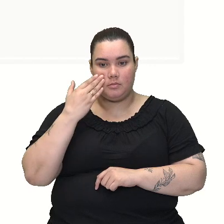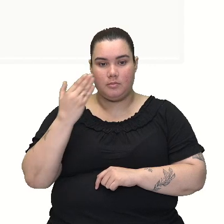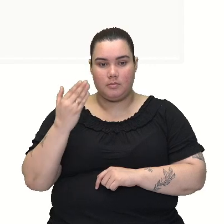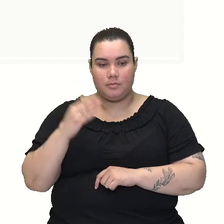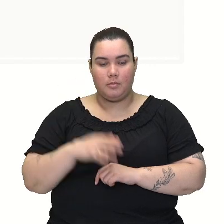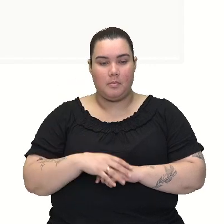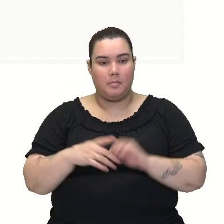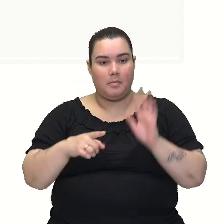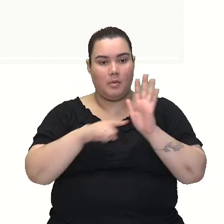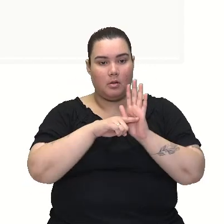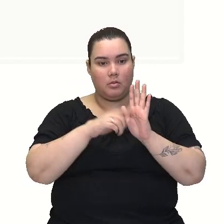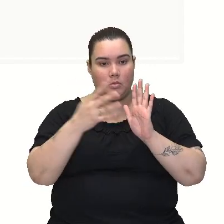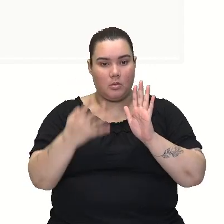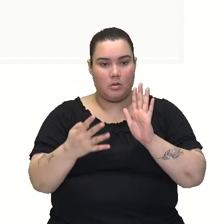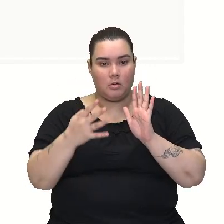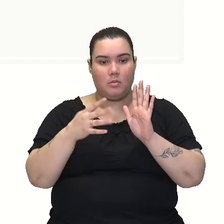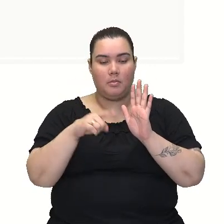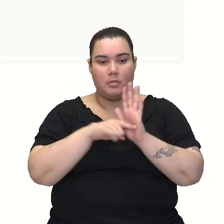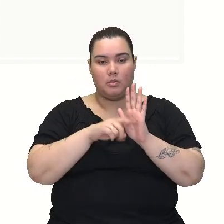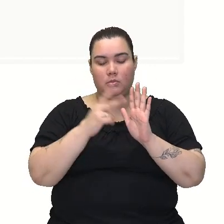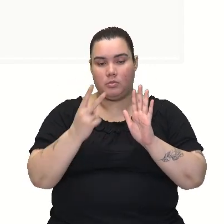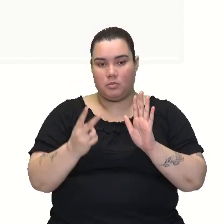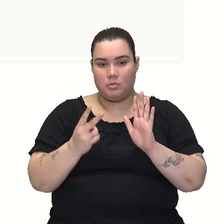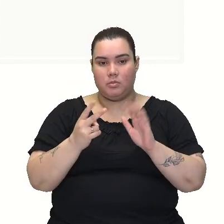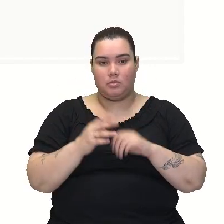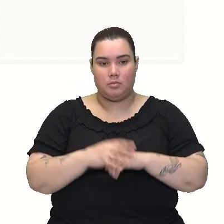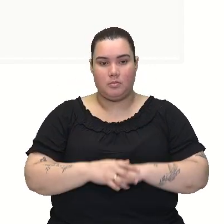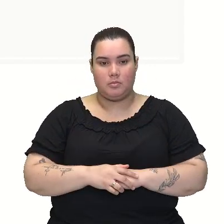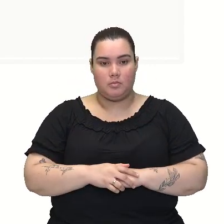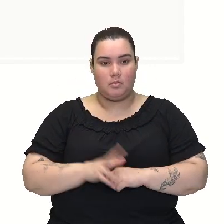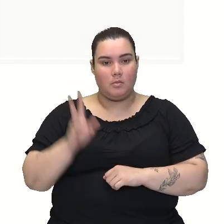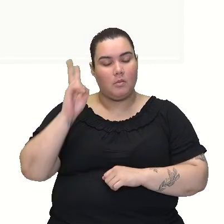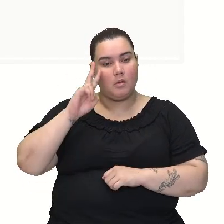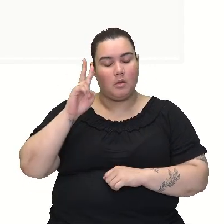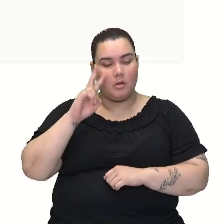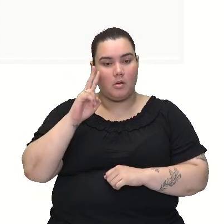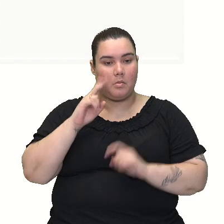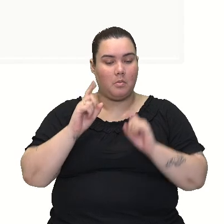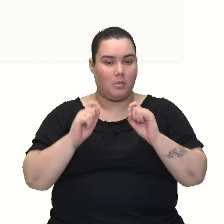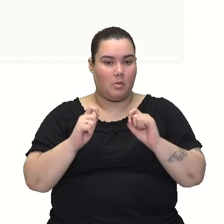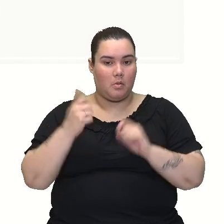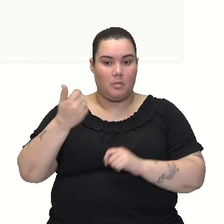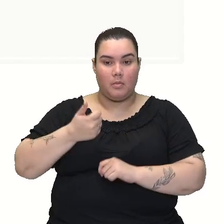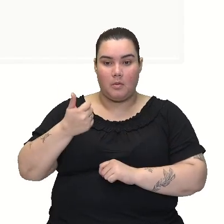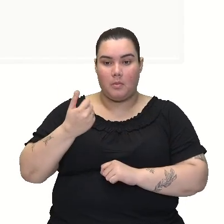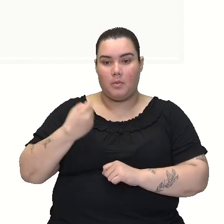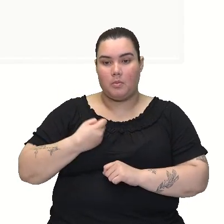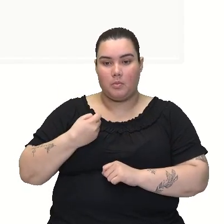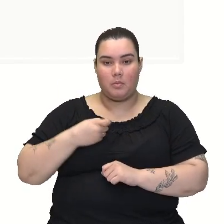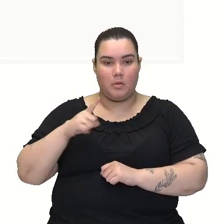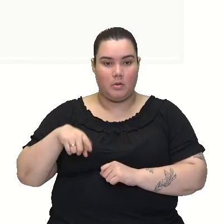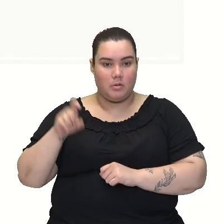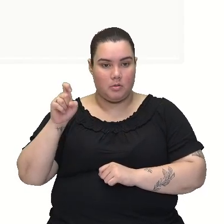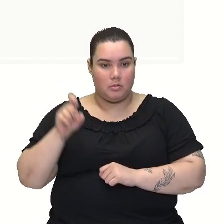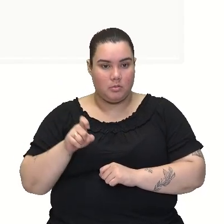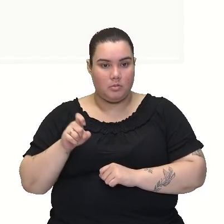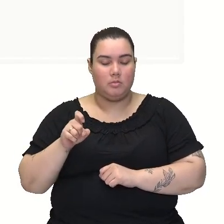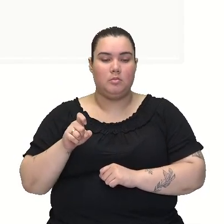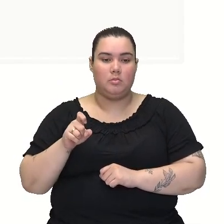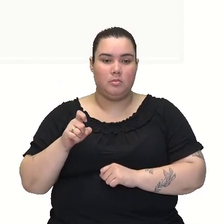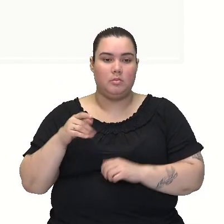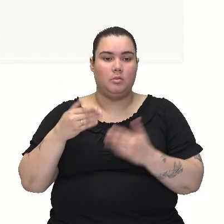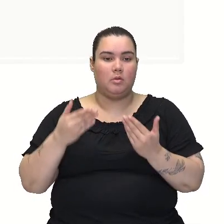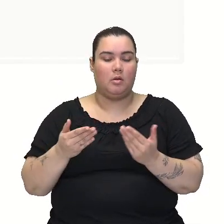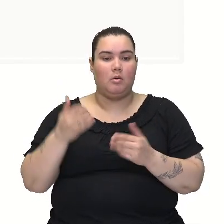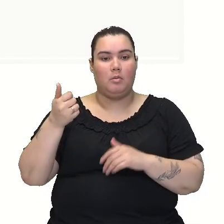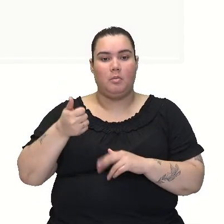Menos 4 e menos 2. Ó. Lembram que o primeiro número sempre é x, né? Então, aqui está a